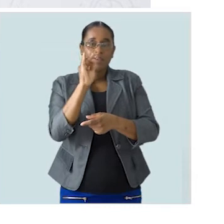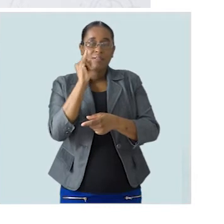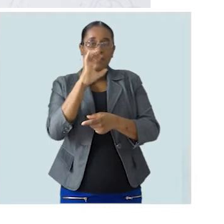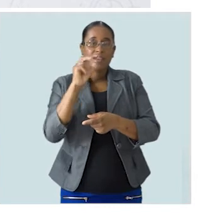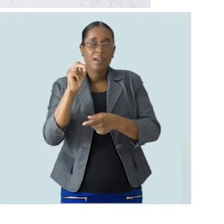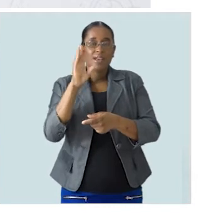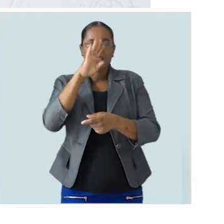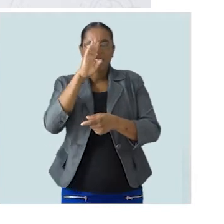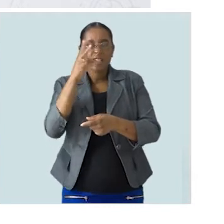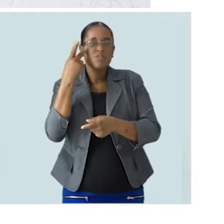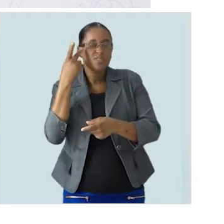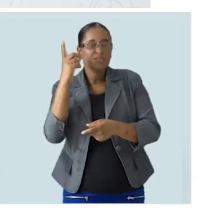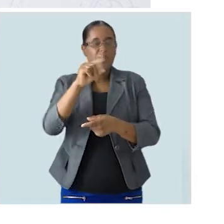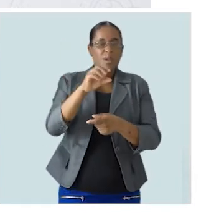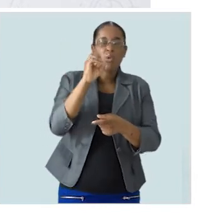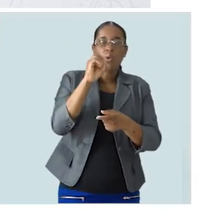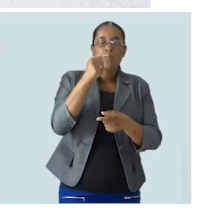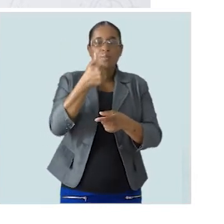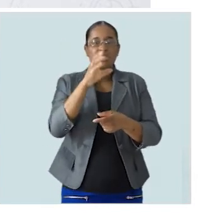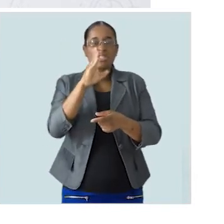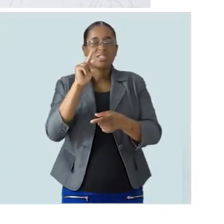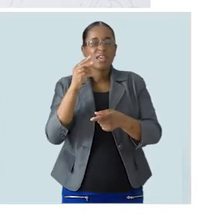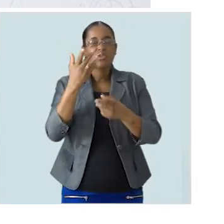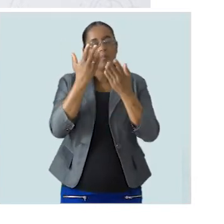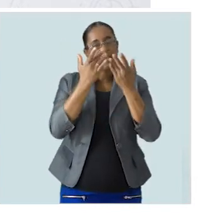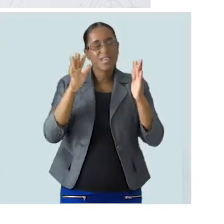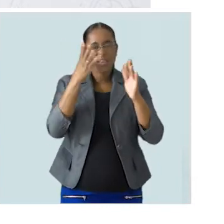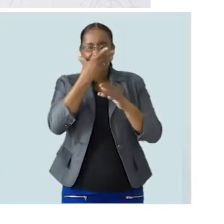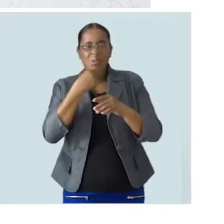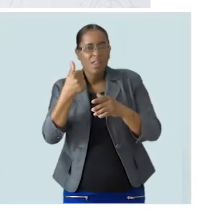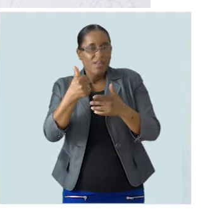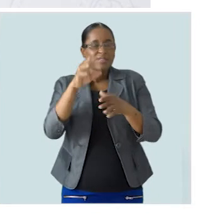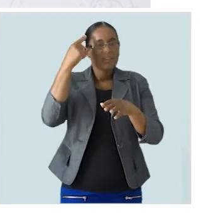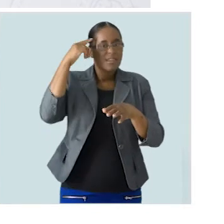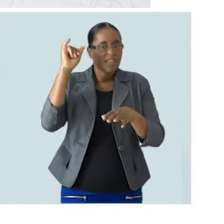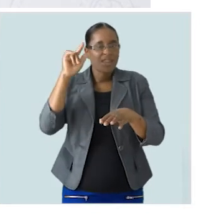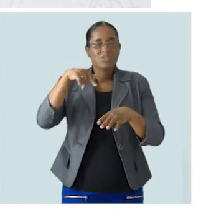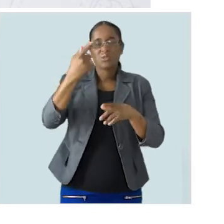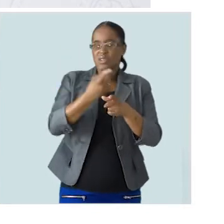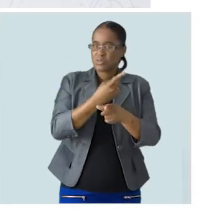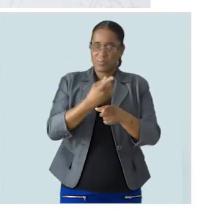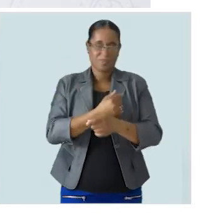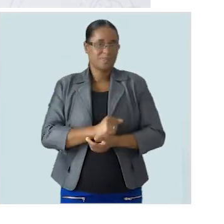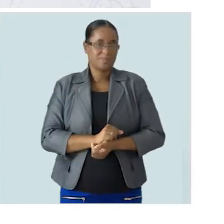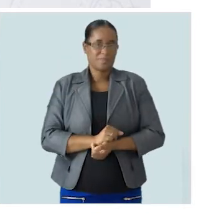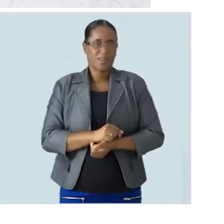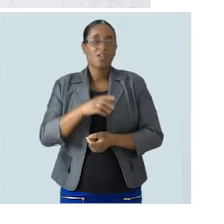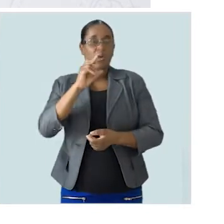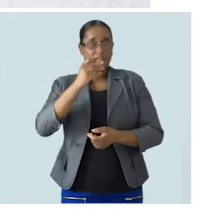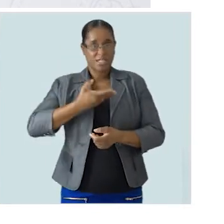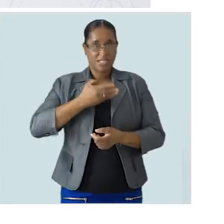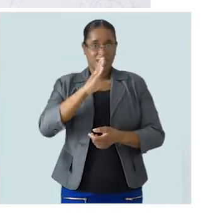objetos, paisagens, ideias, etc. Com os adjetivos,